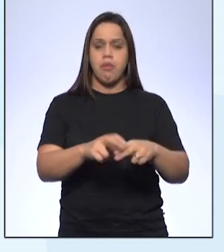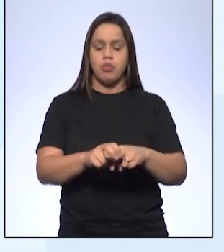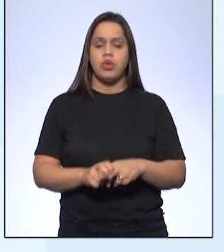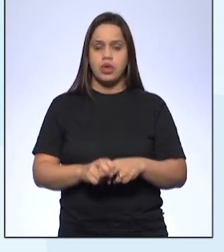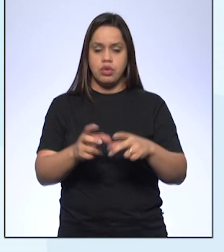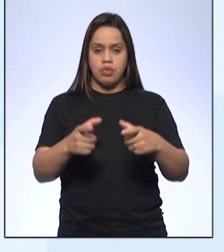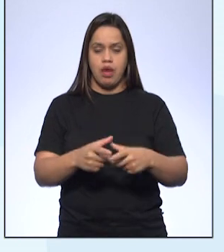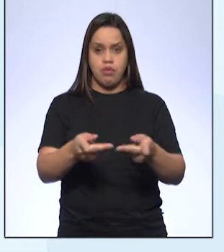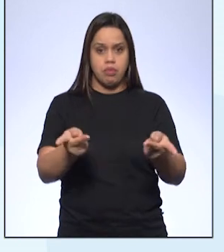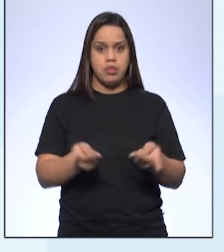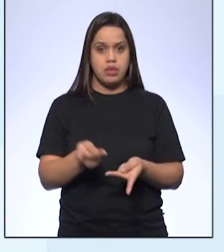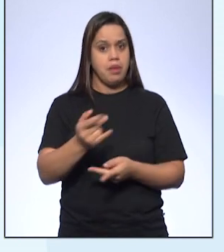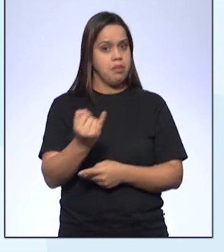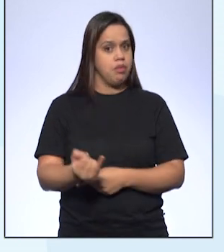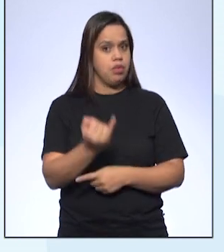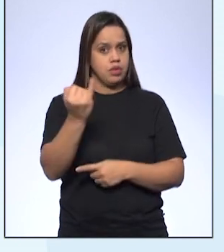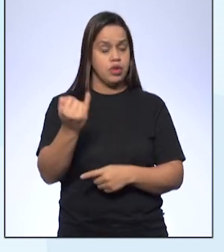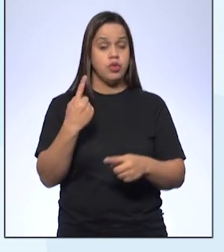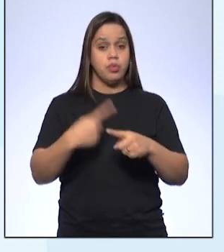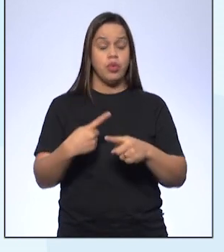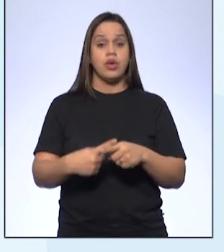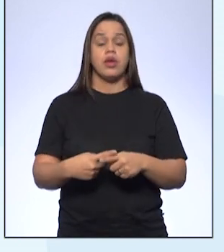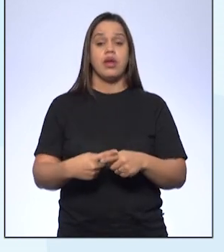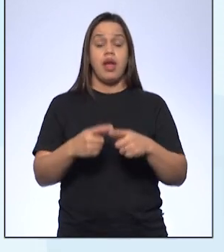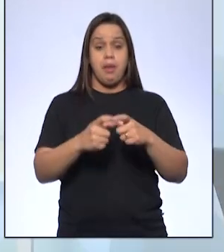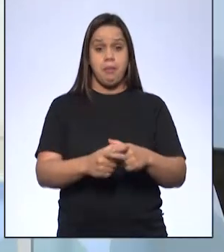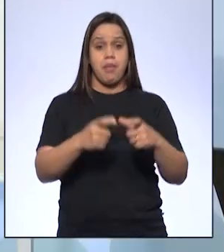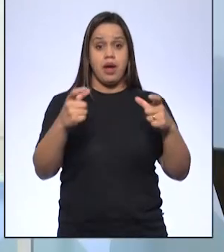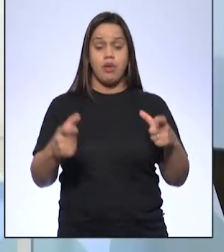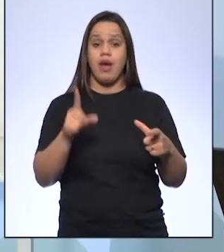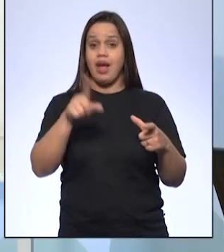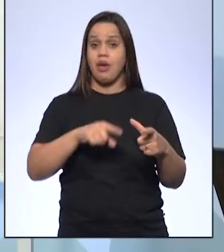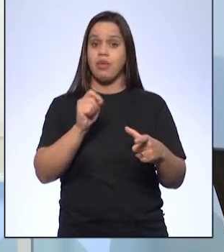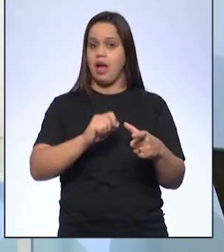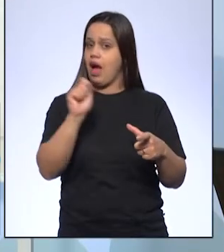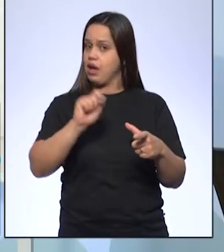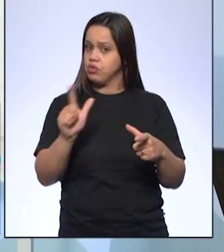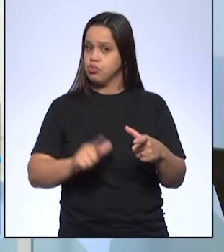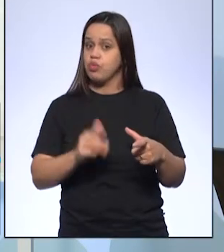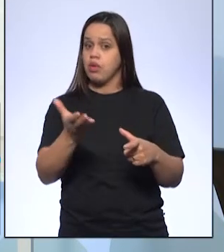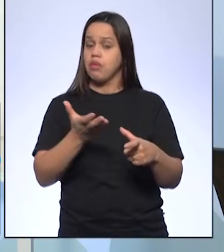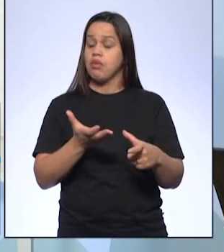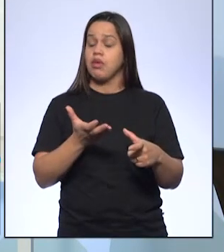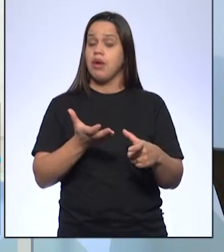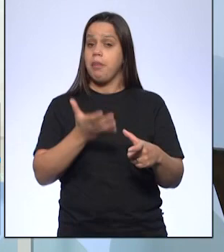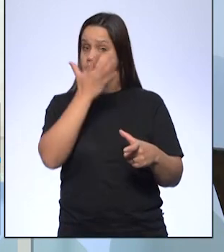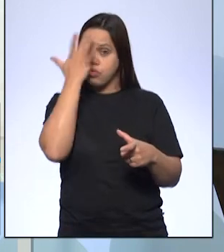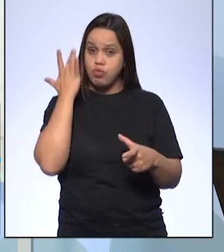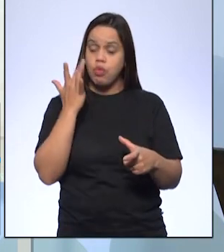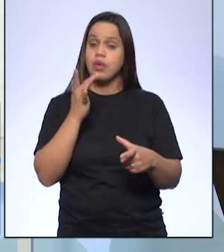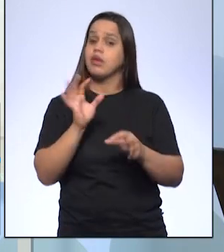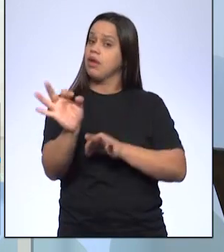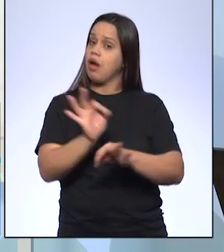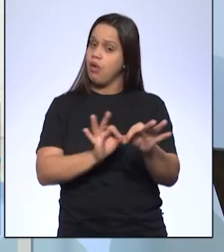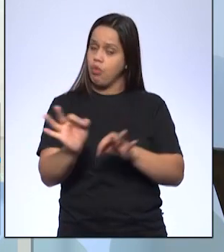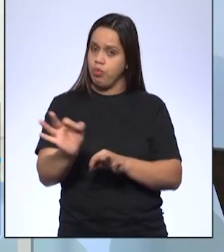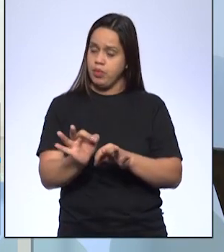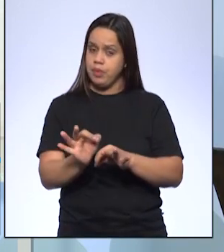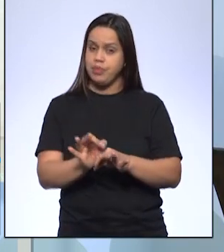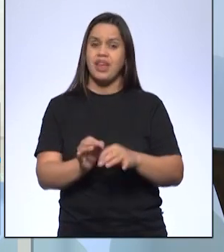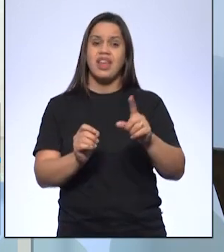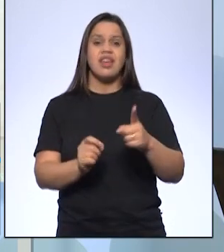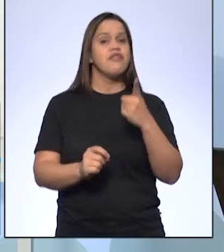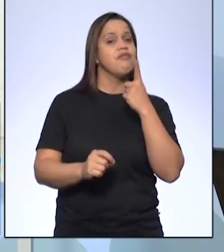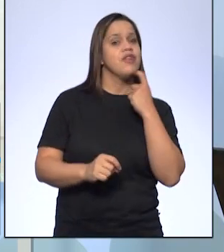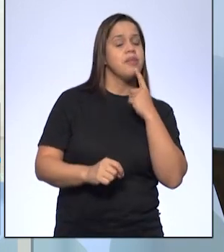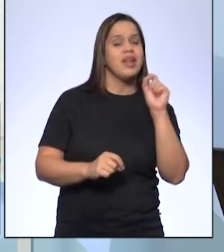muito importante para isso. Essa fatia maior representa quem arruma o quarto. E no caso, a fatia menor é quem não arruma.